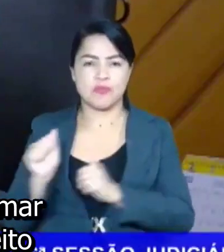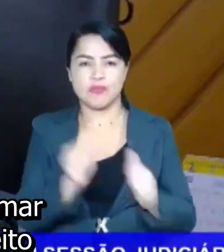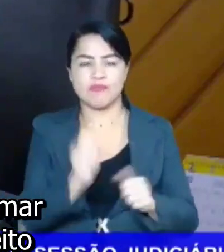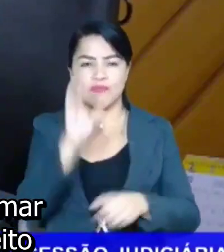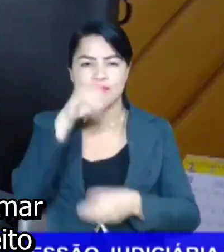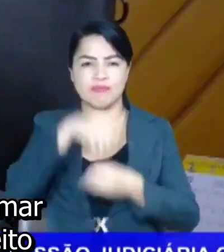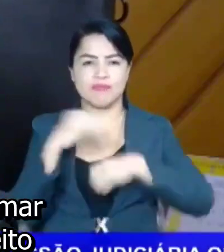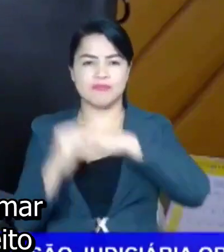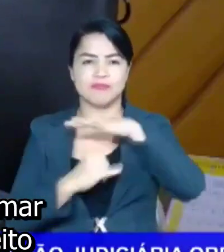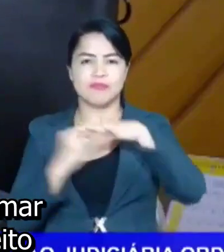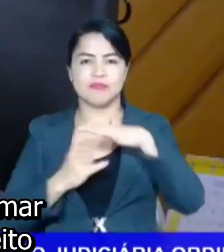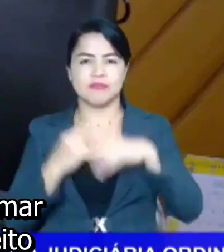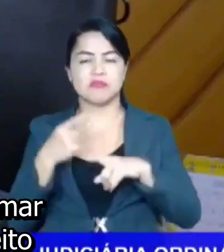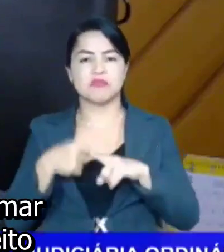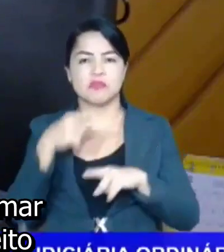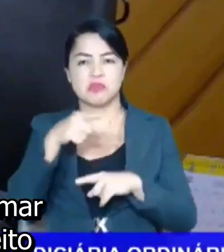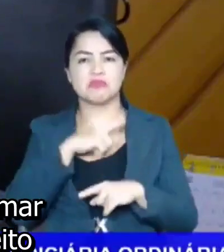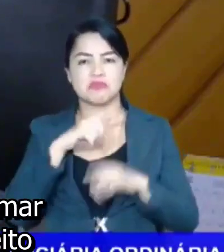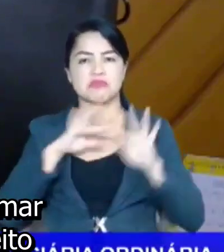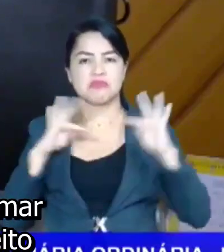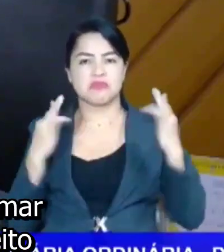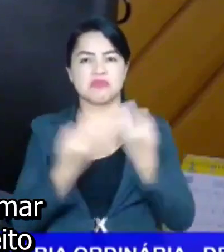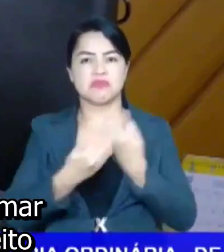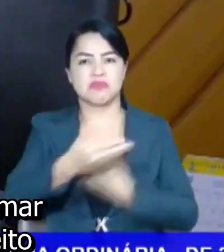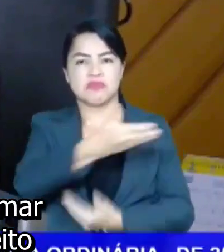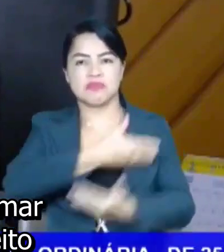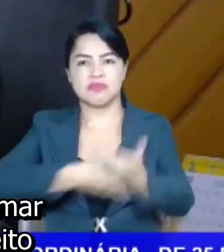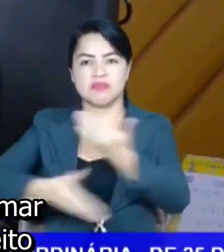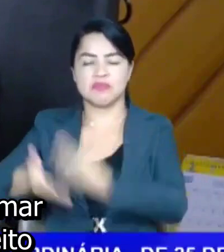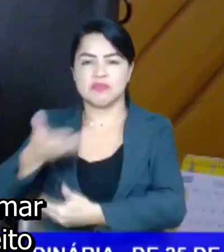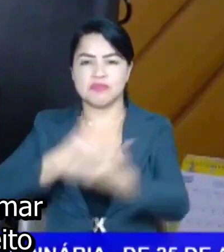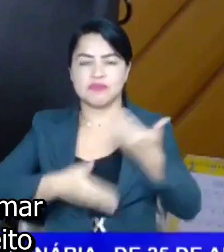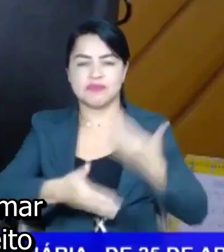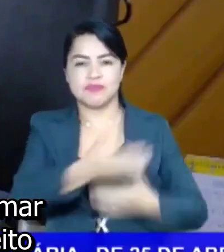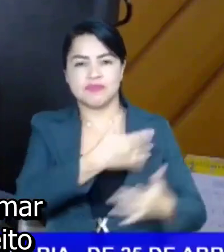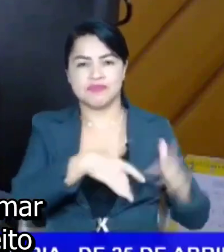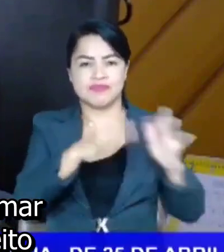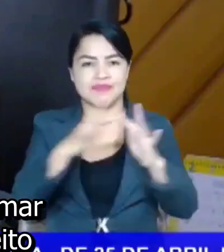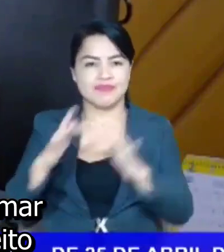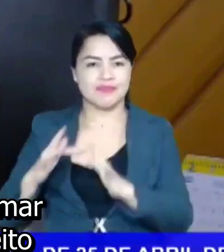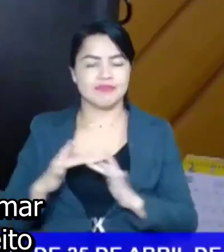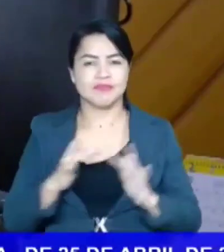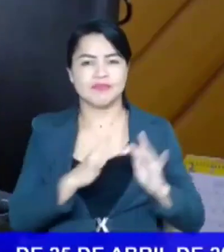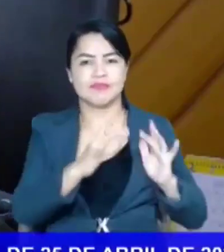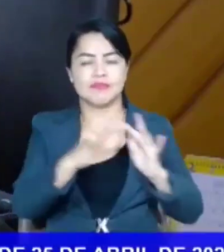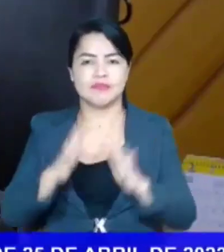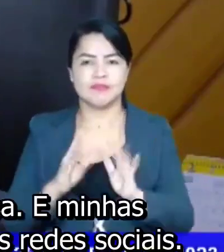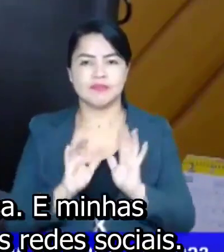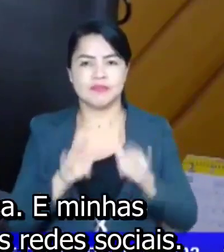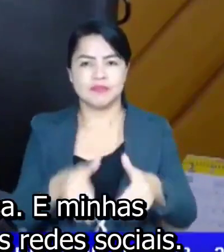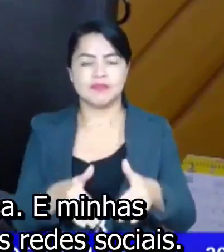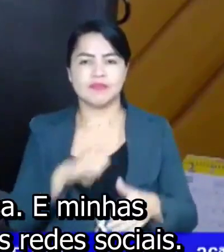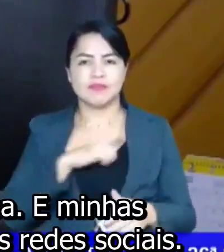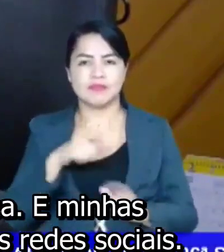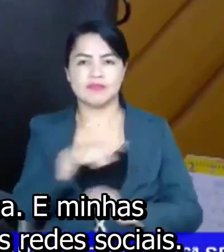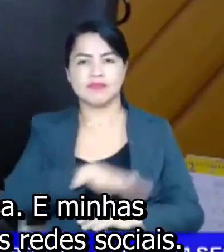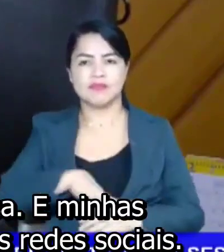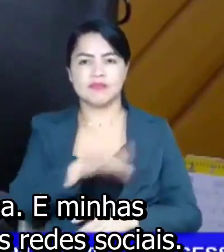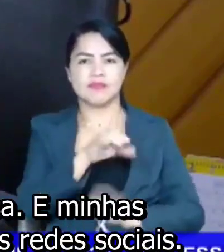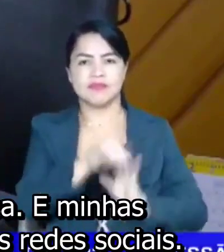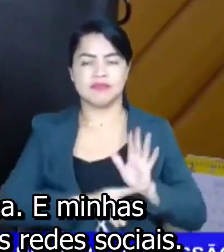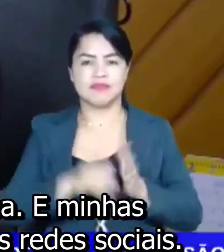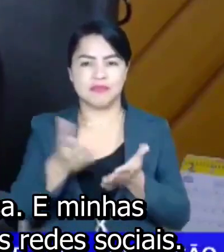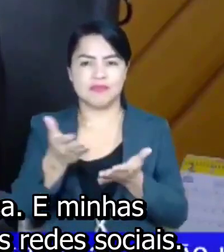instituições da justiça, porque vocês vão se familiarizando, né, com essa operatividade do direito. Então, sejam todos bem-vindos, tá